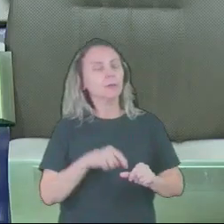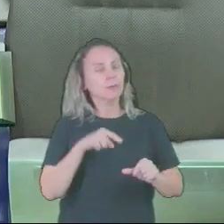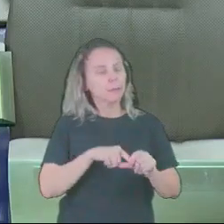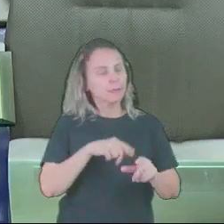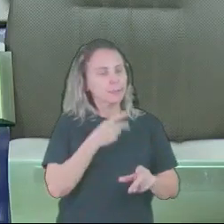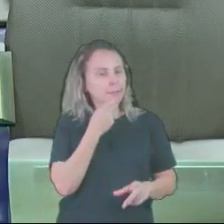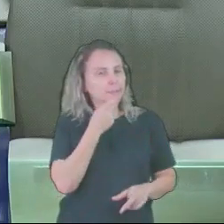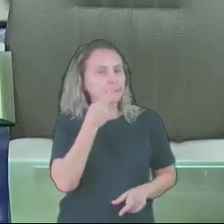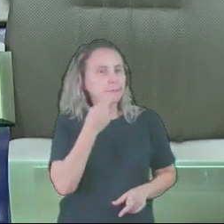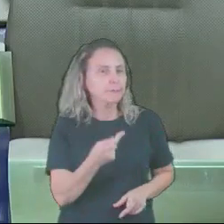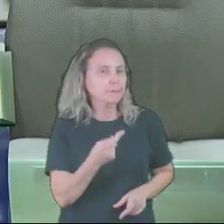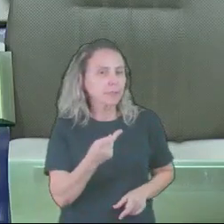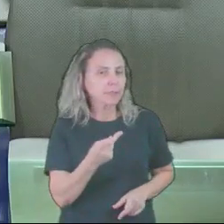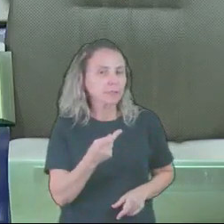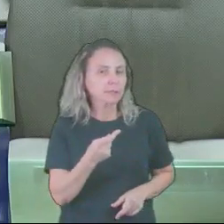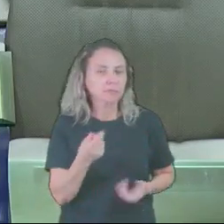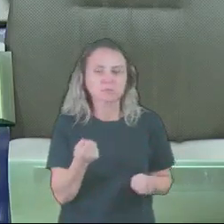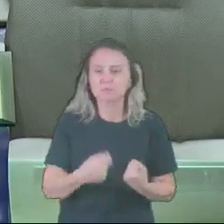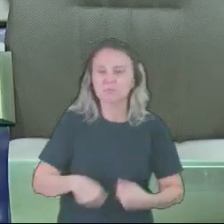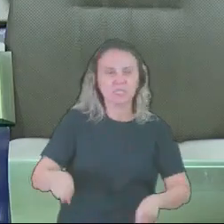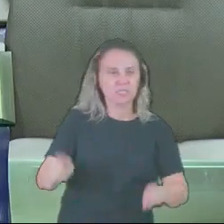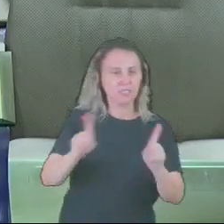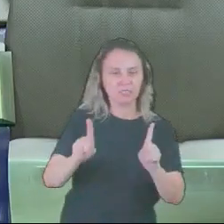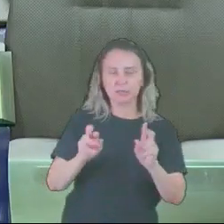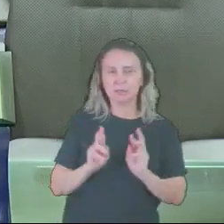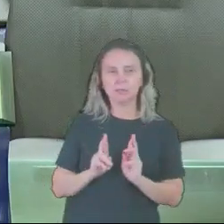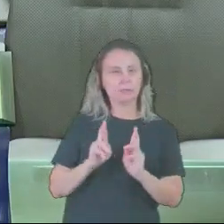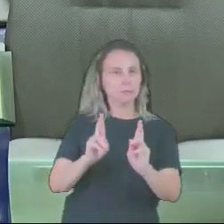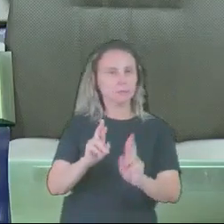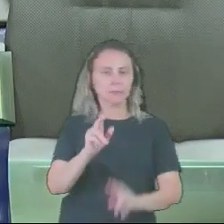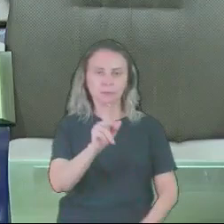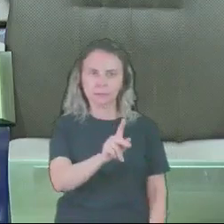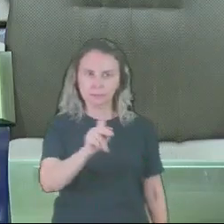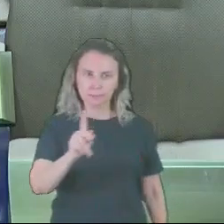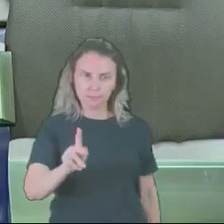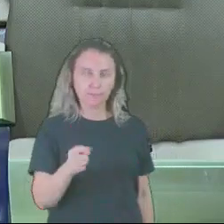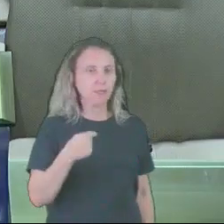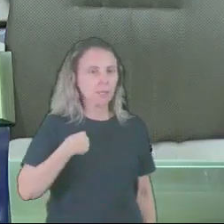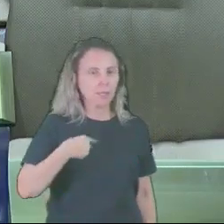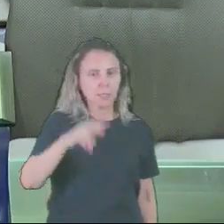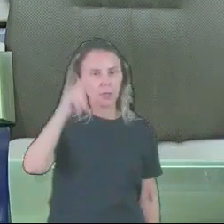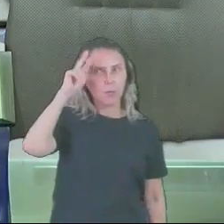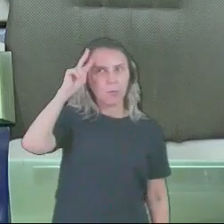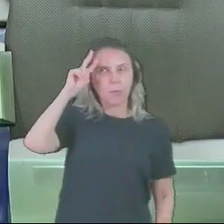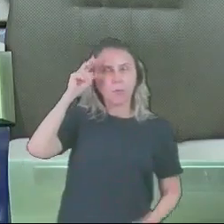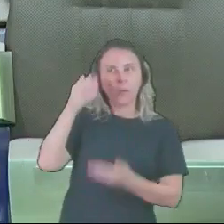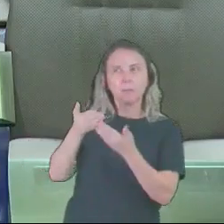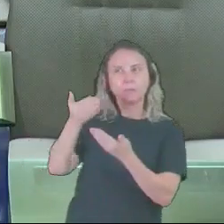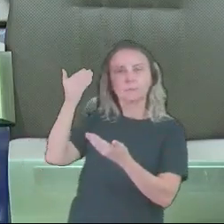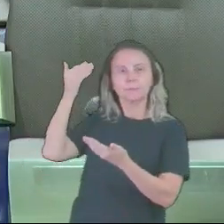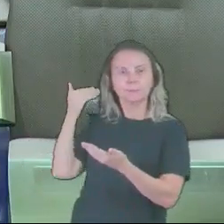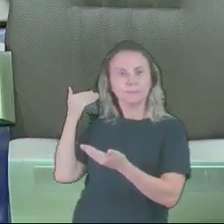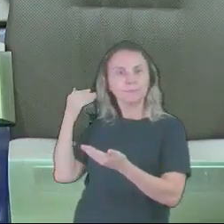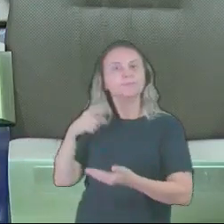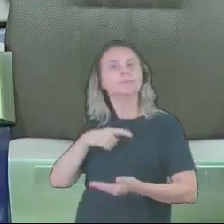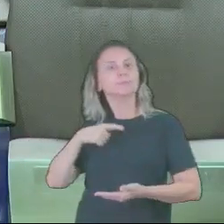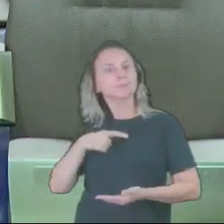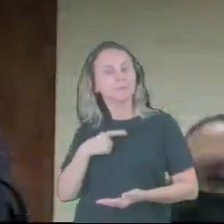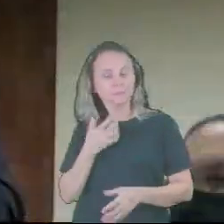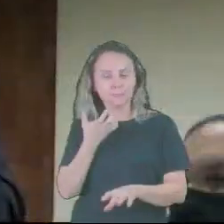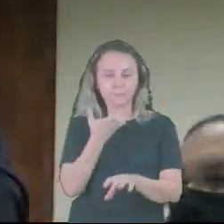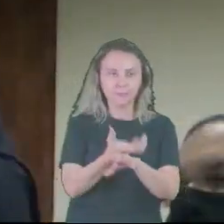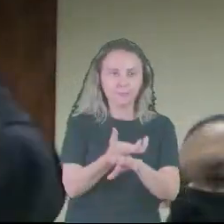autoridade dos professores não me lembro muito bem que quando na época e muitos aqui pegaram nós temos uma